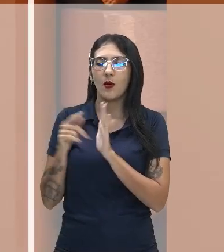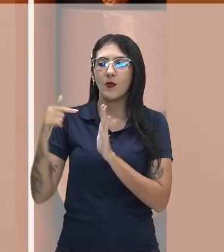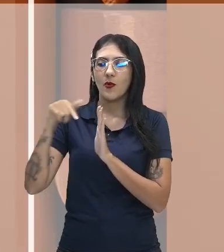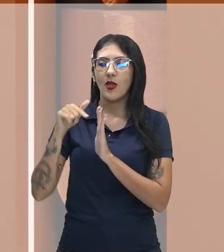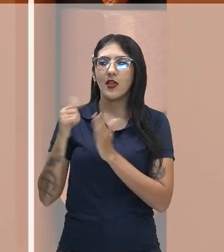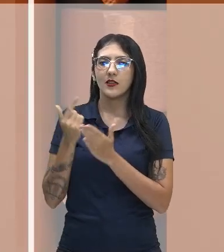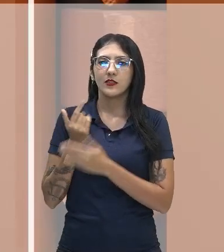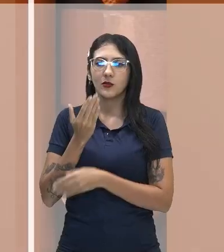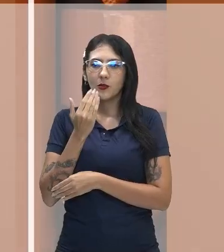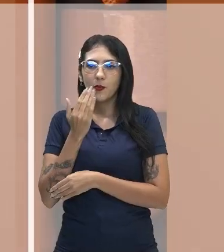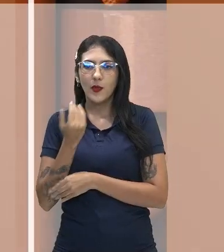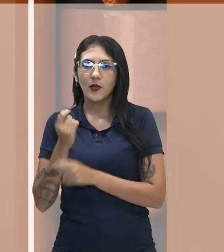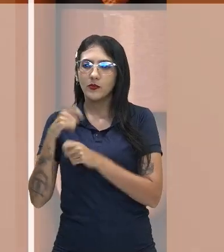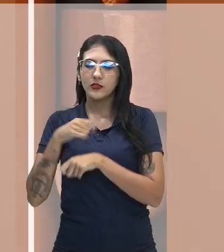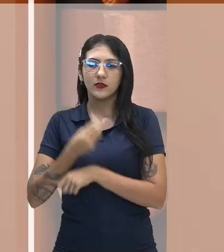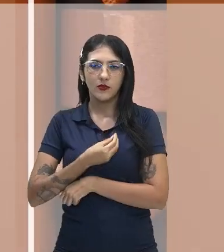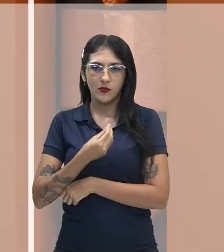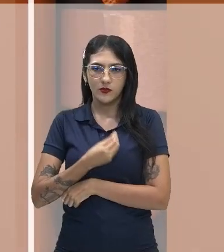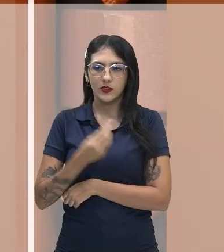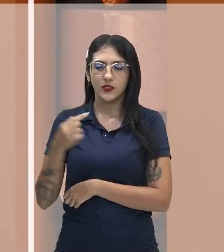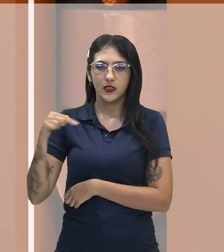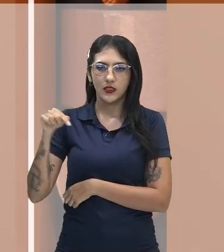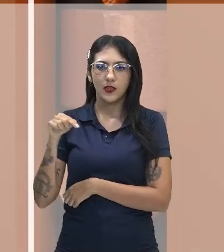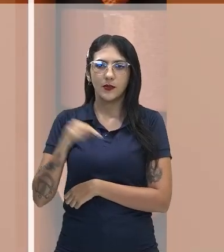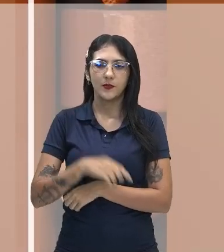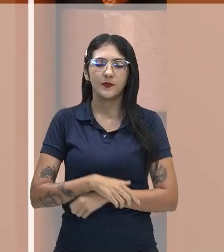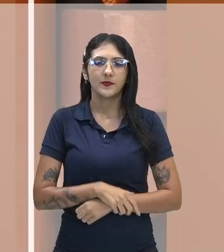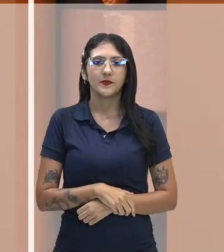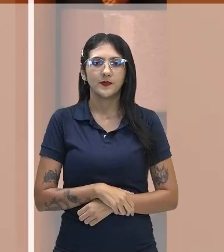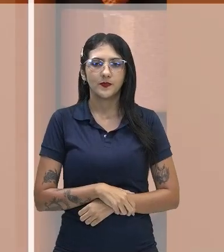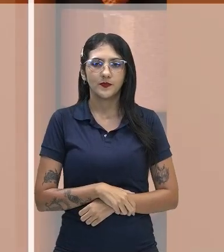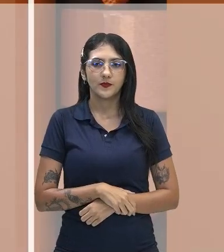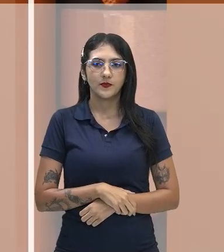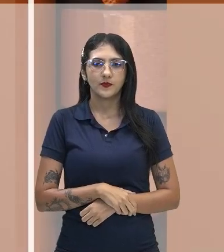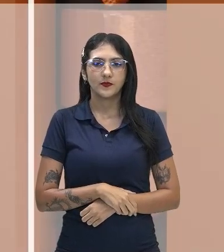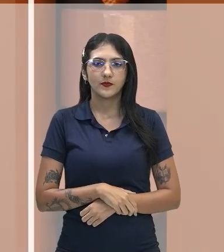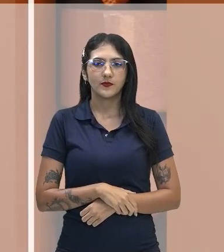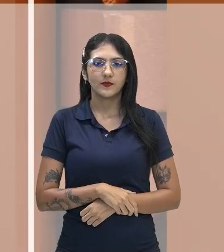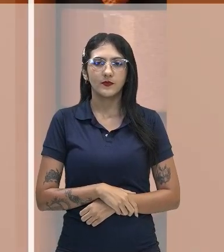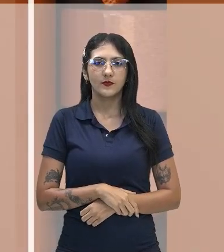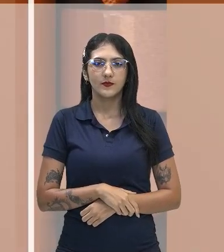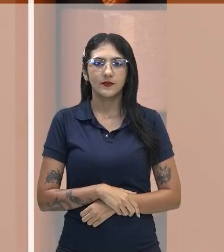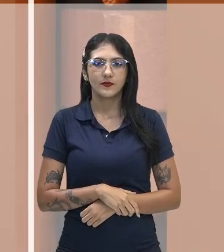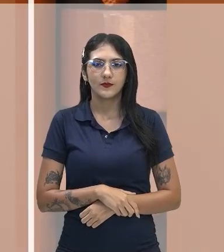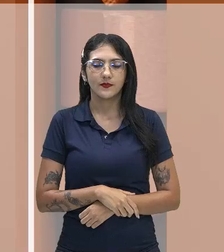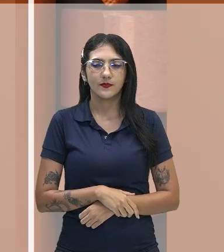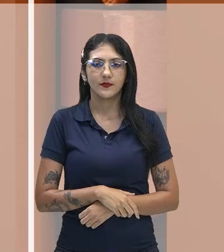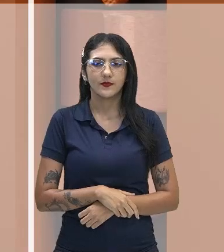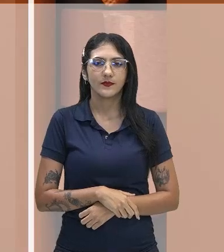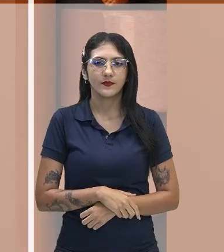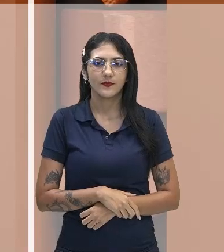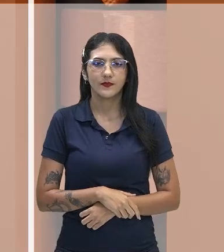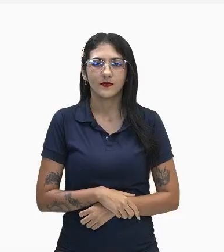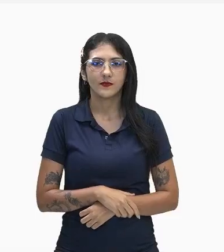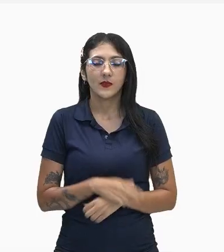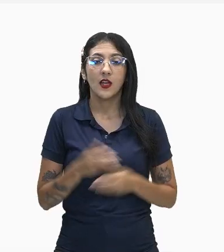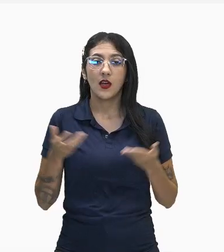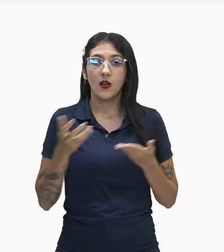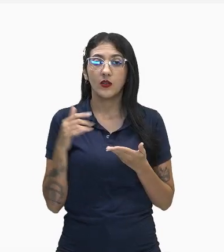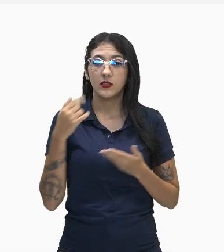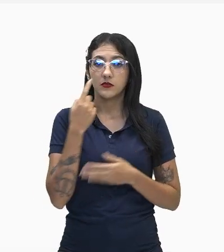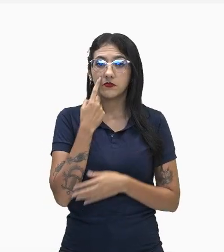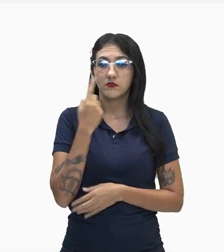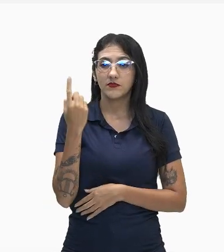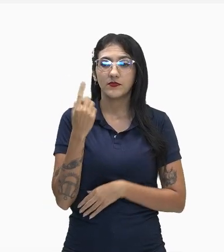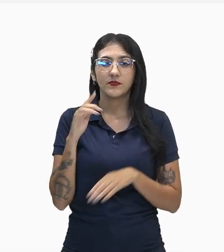de forma racional. E aí nós vamos dar continuidade verificando que as unidades